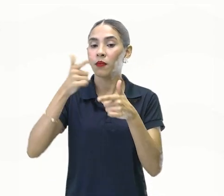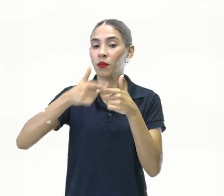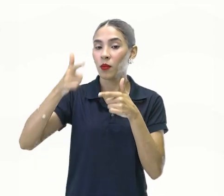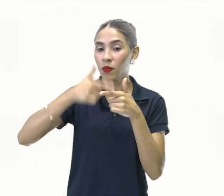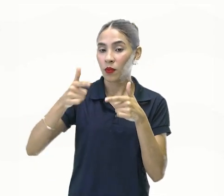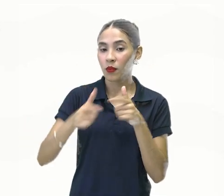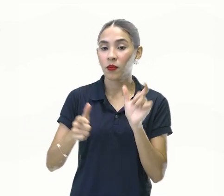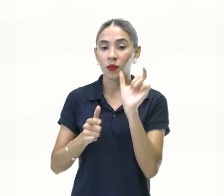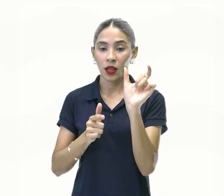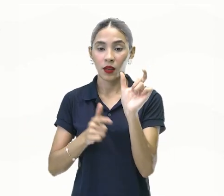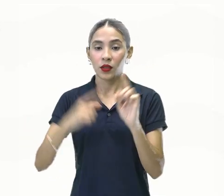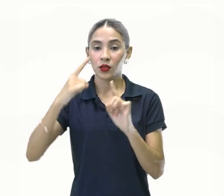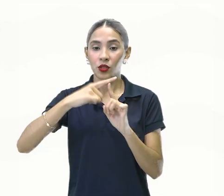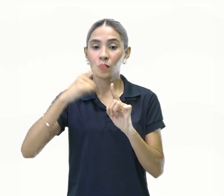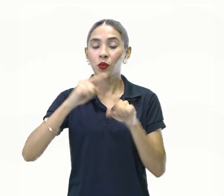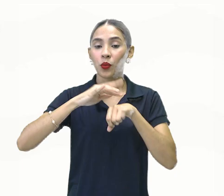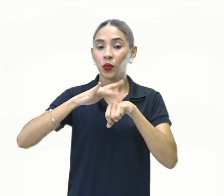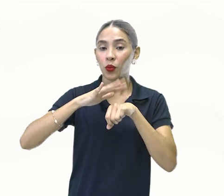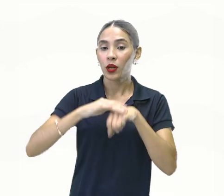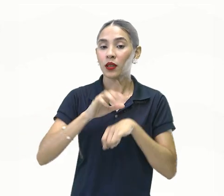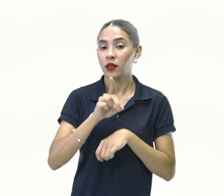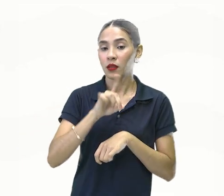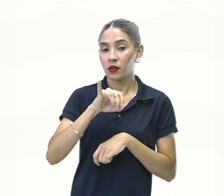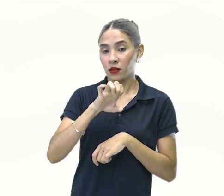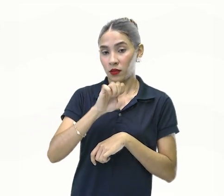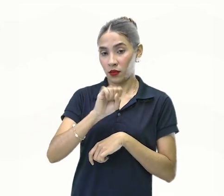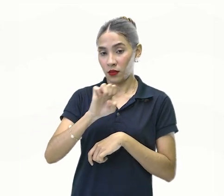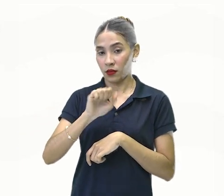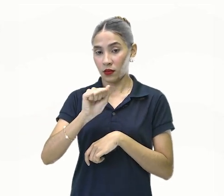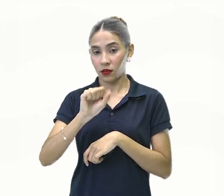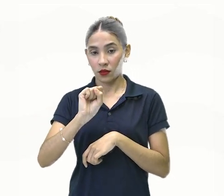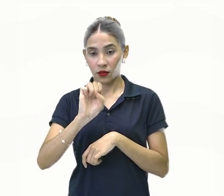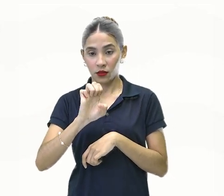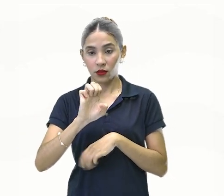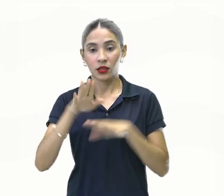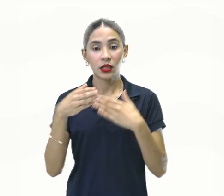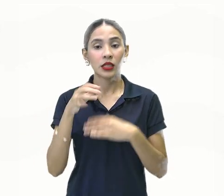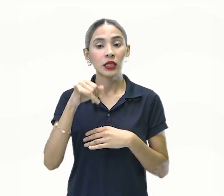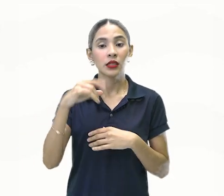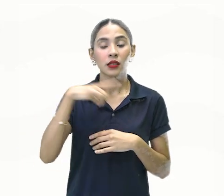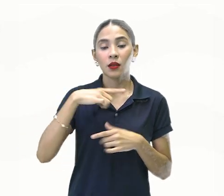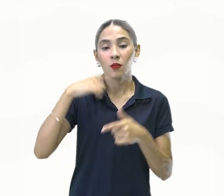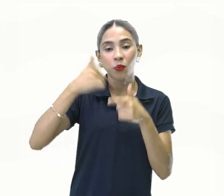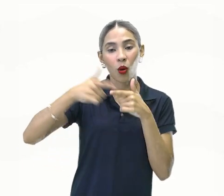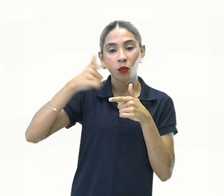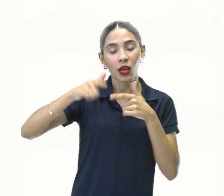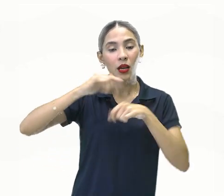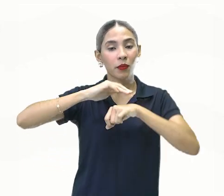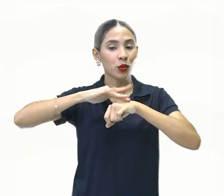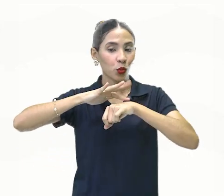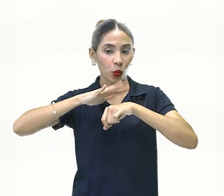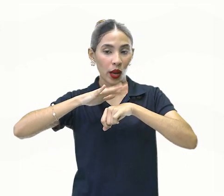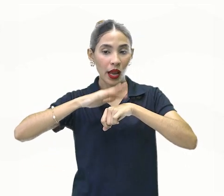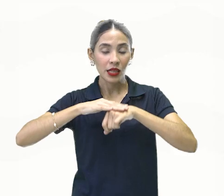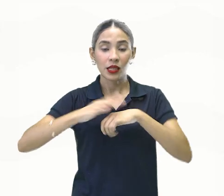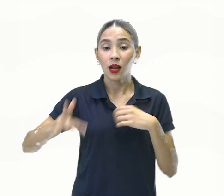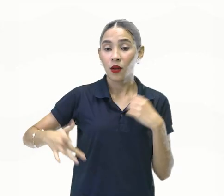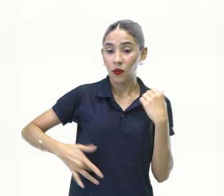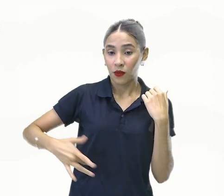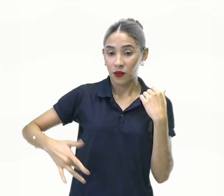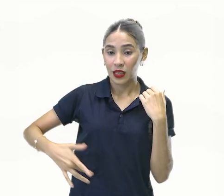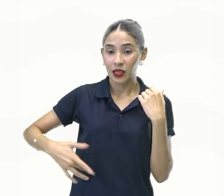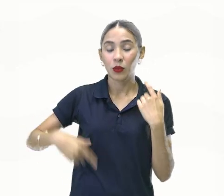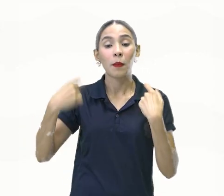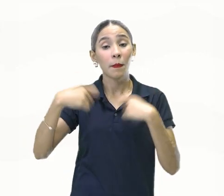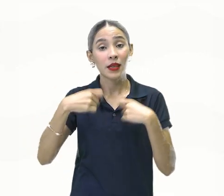palavra problema para esse tipo de doença, né, problema de saúde, né. Então, se você tem algum problema, alguma doença de fígado, você